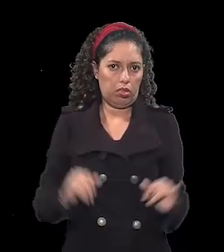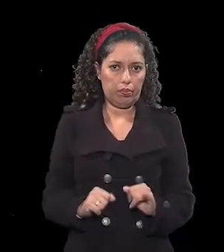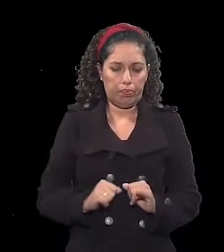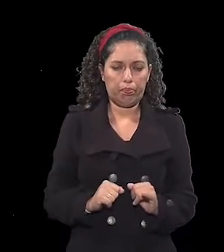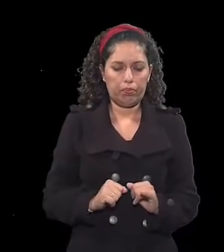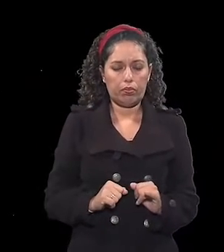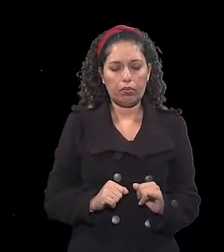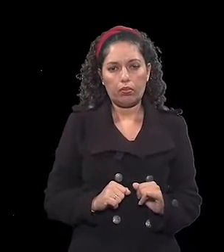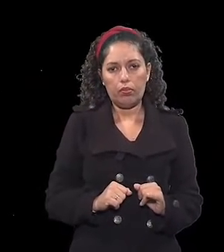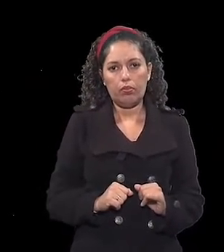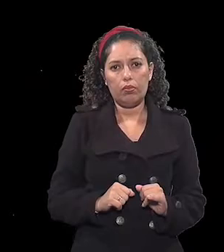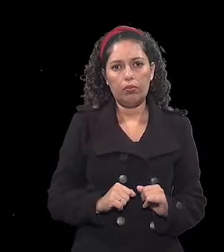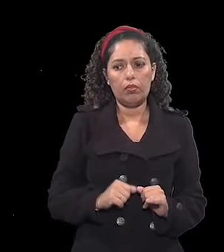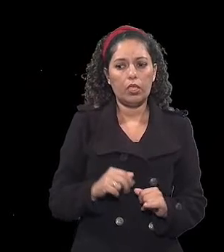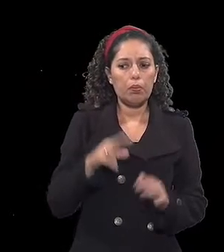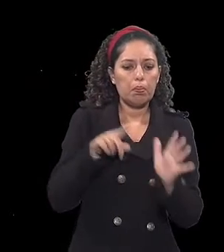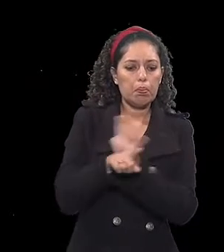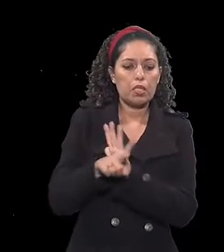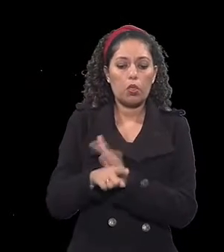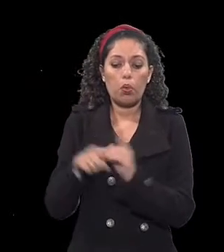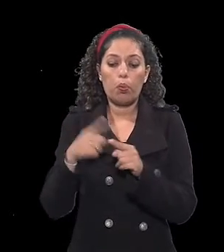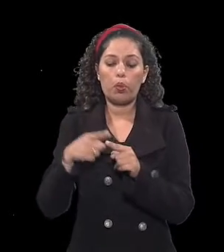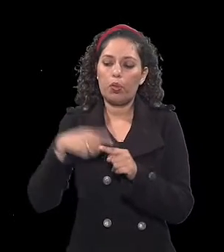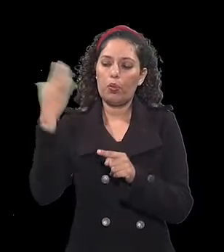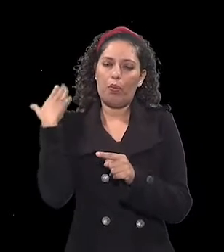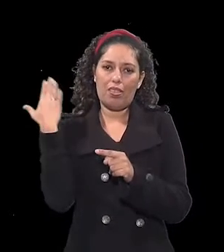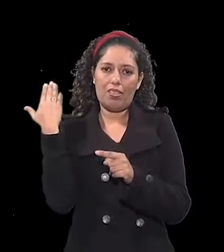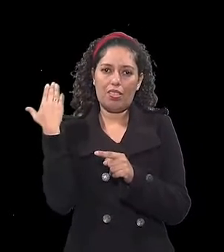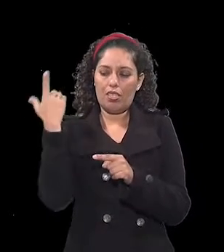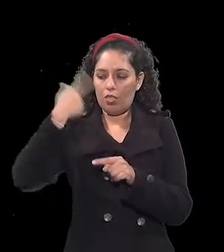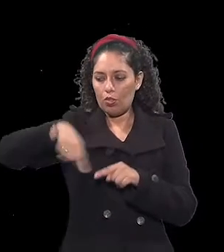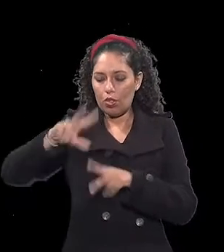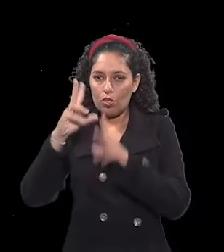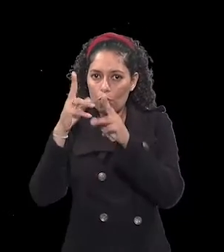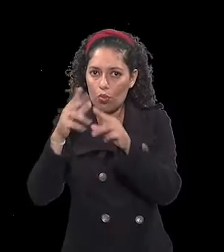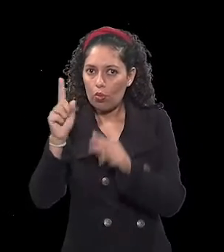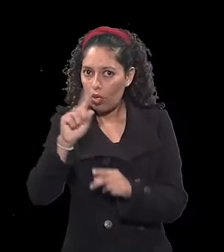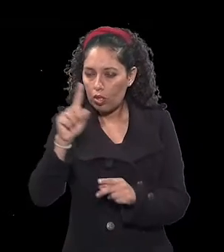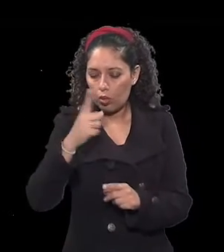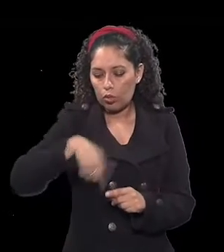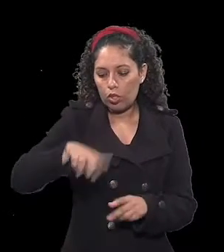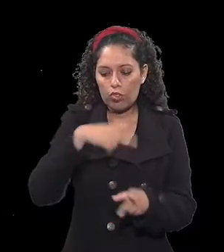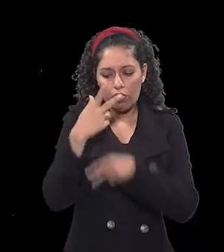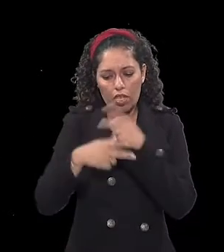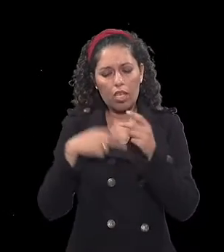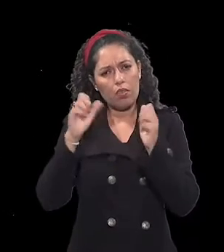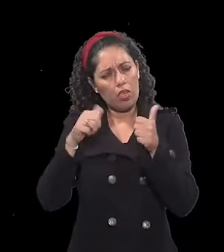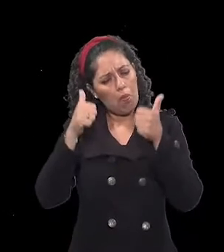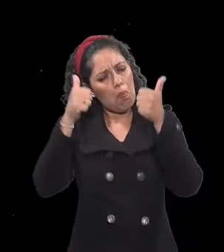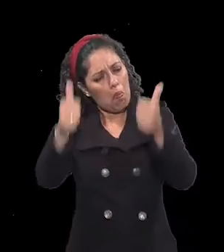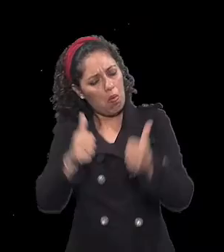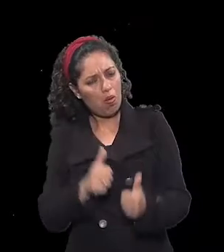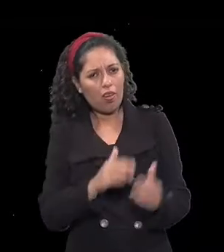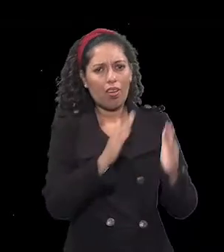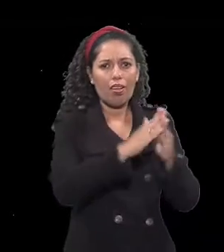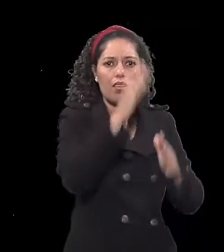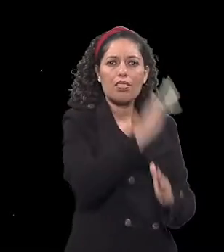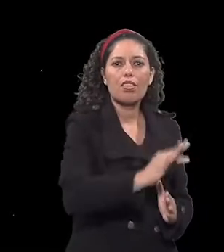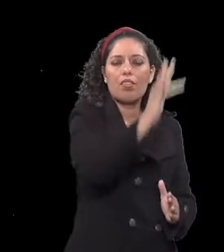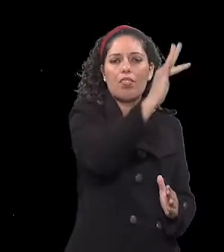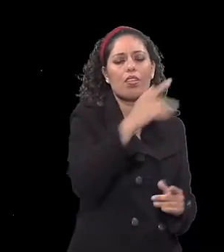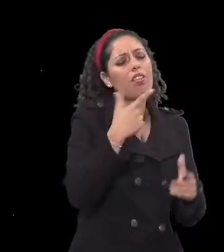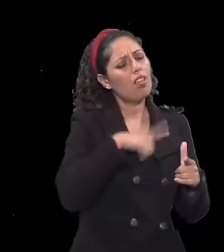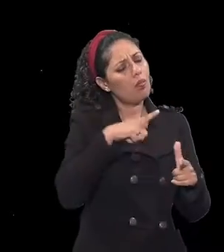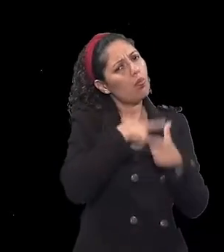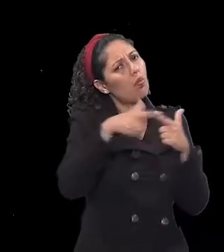Eu tenho essa observação porque a minha geração não cantava isso. A minha geração falava o quanto era bom se morar na favela, né?